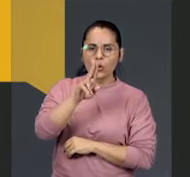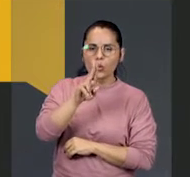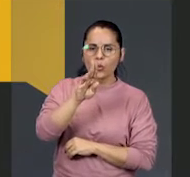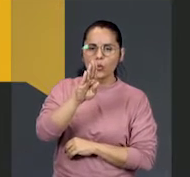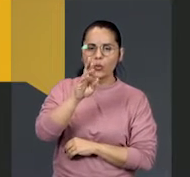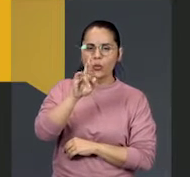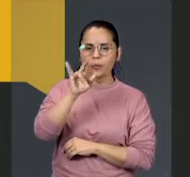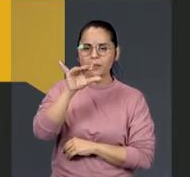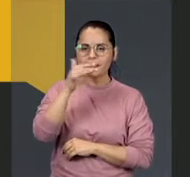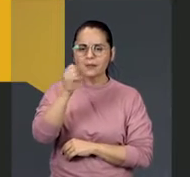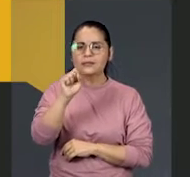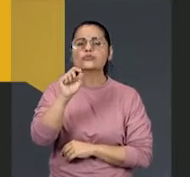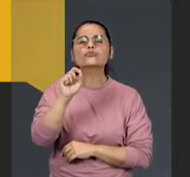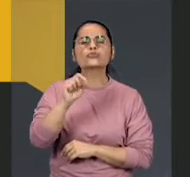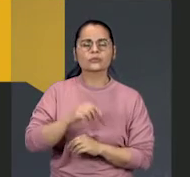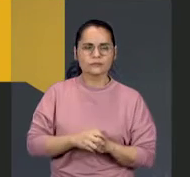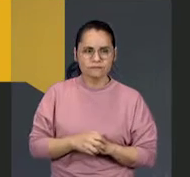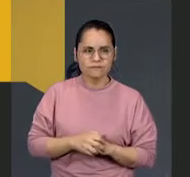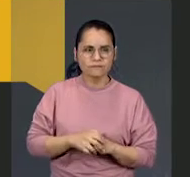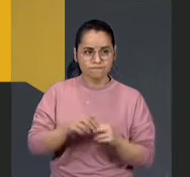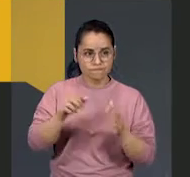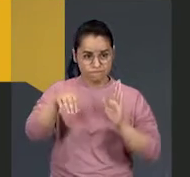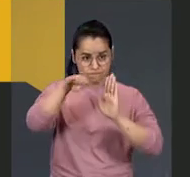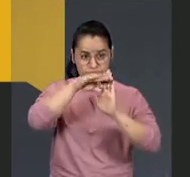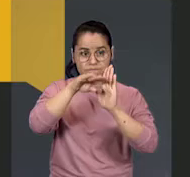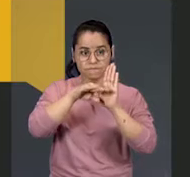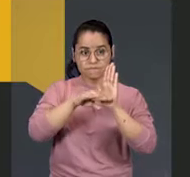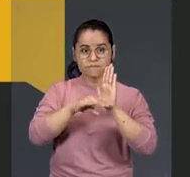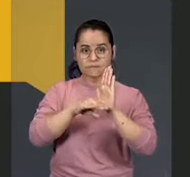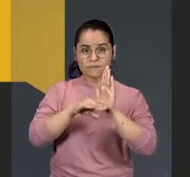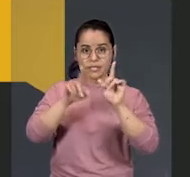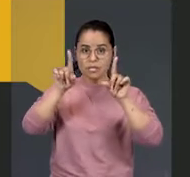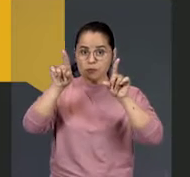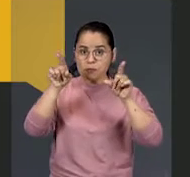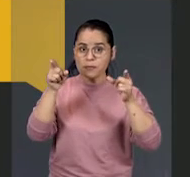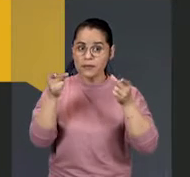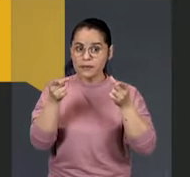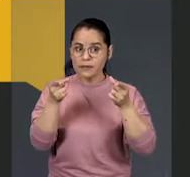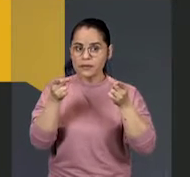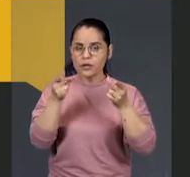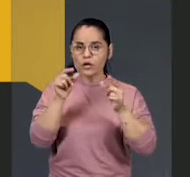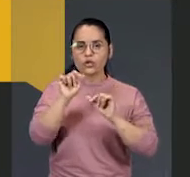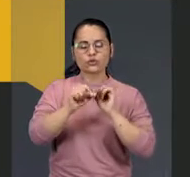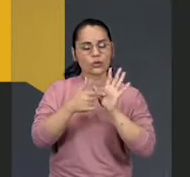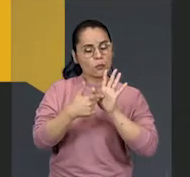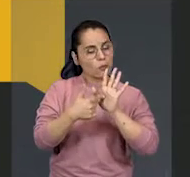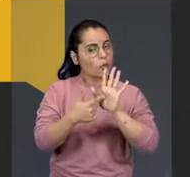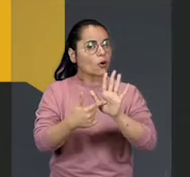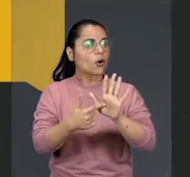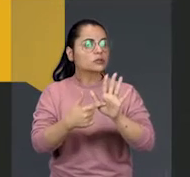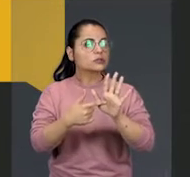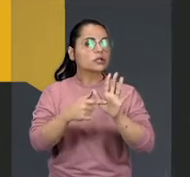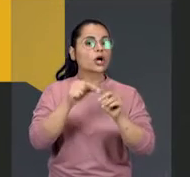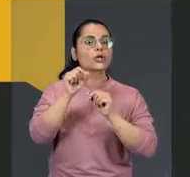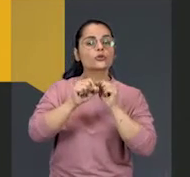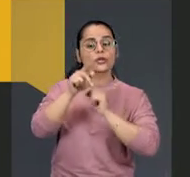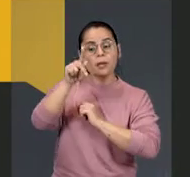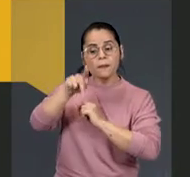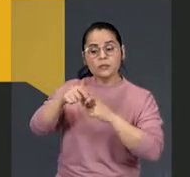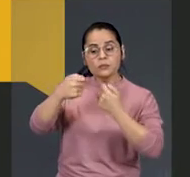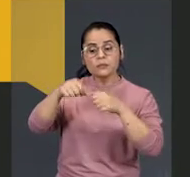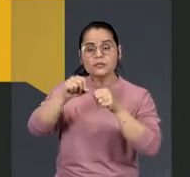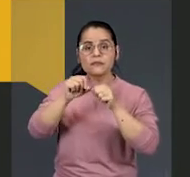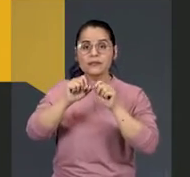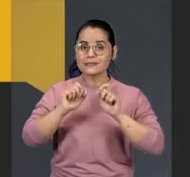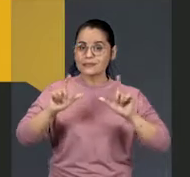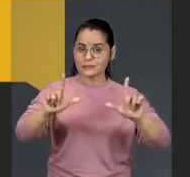Rubricas. São elementos colocados dentro de parênteses como indicações para o elenco e a